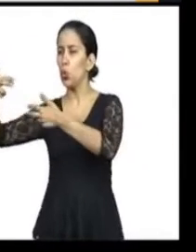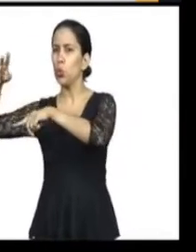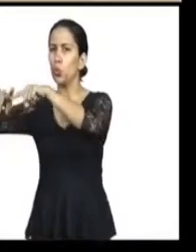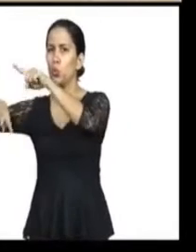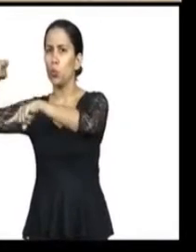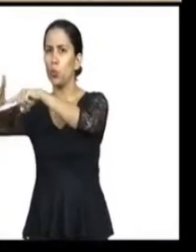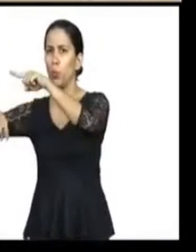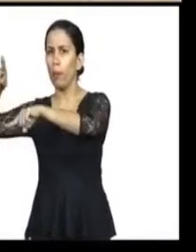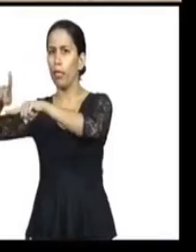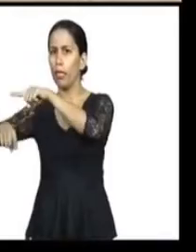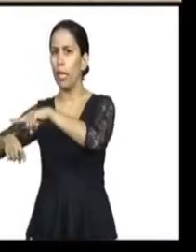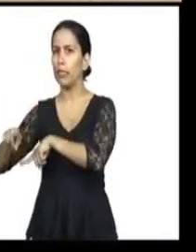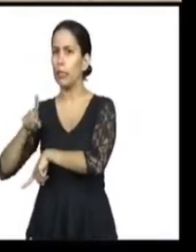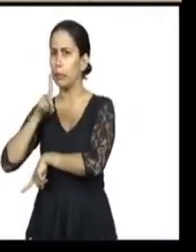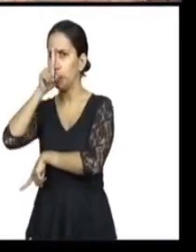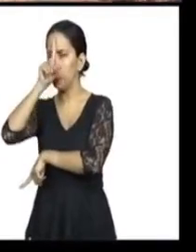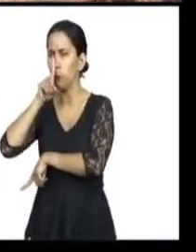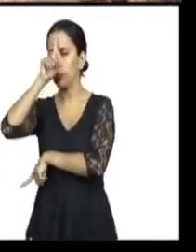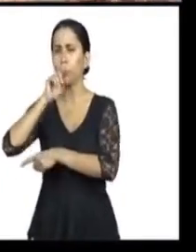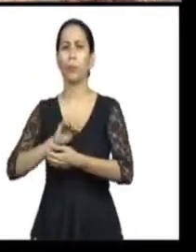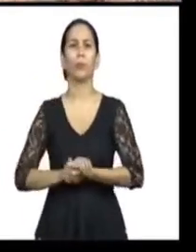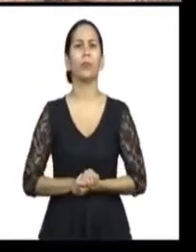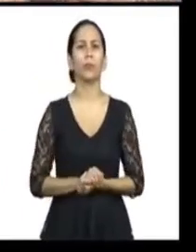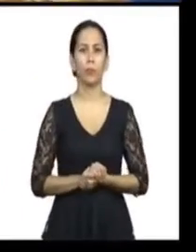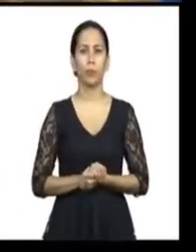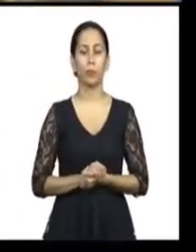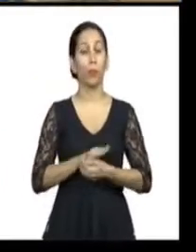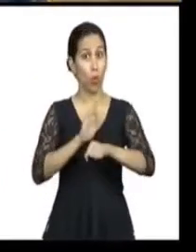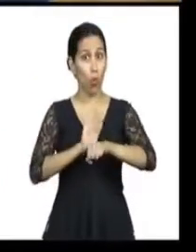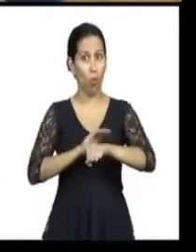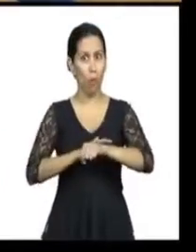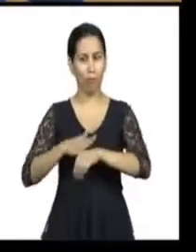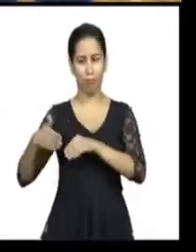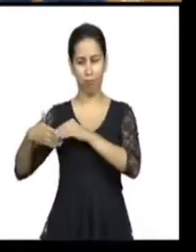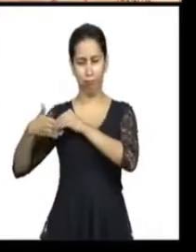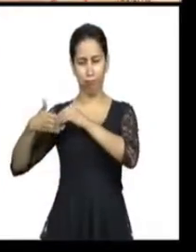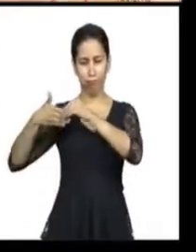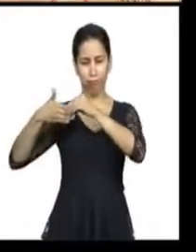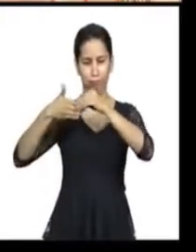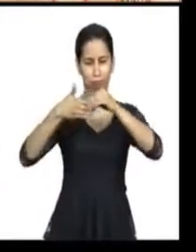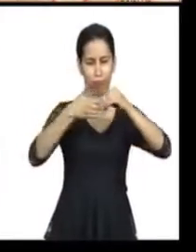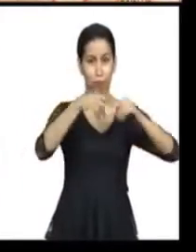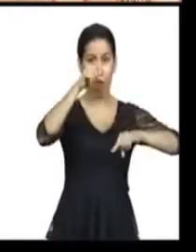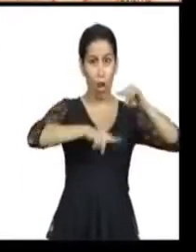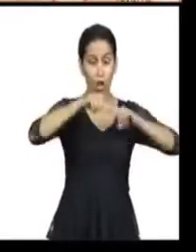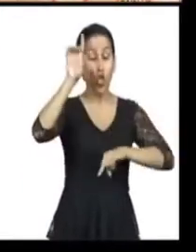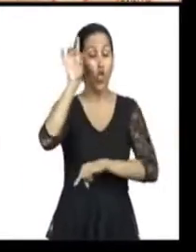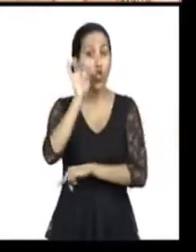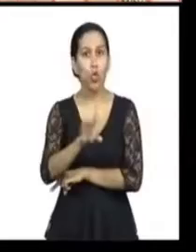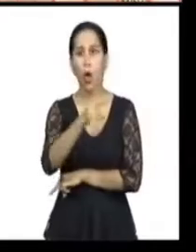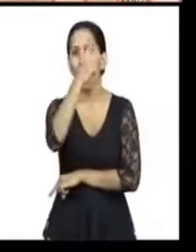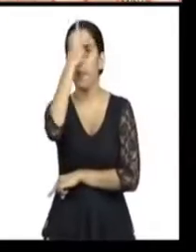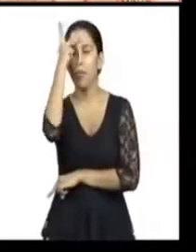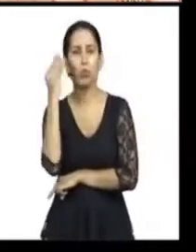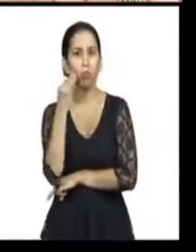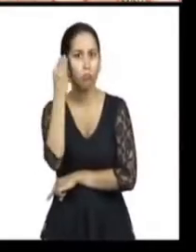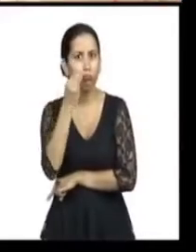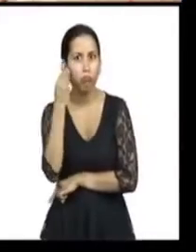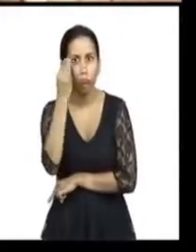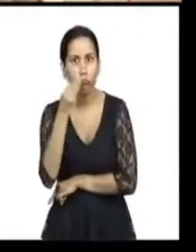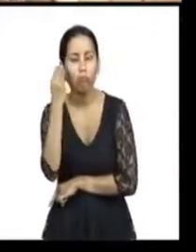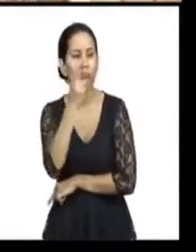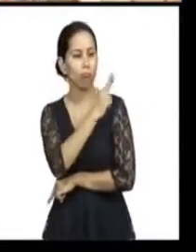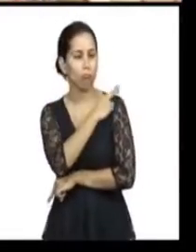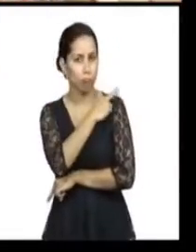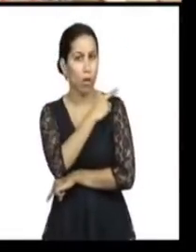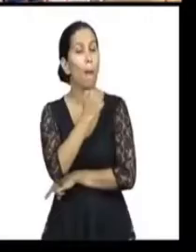acessórios. Na hora de carregar os furos, somente pessoas treinadas, autorizadas e identificadas devem